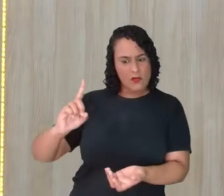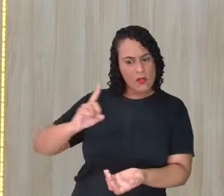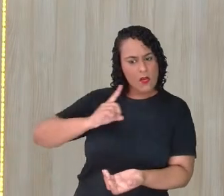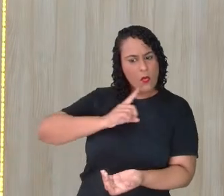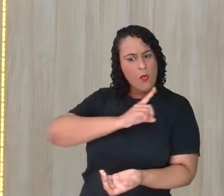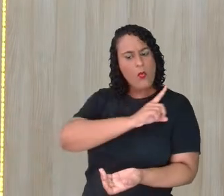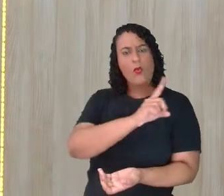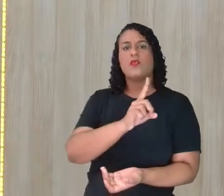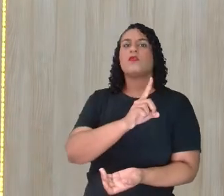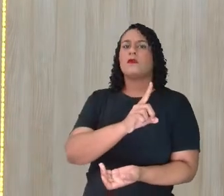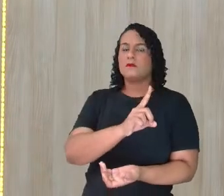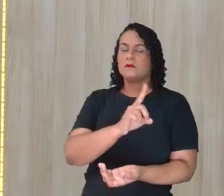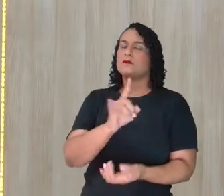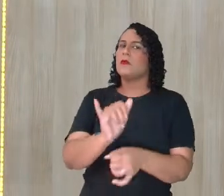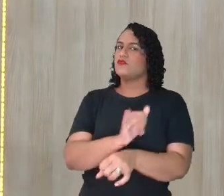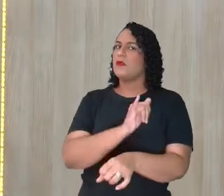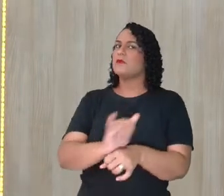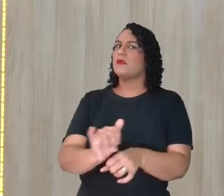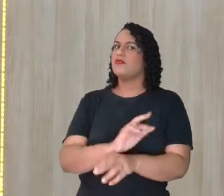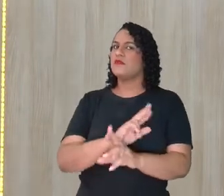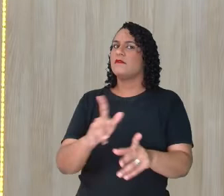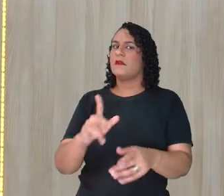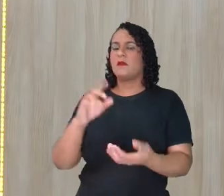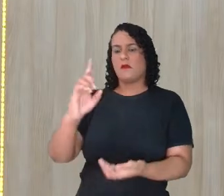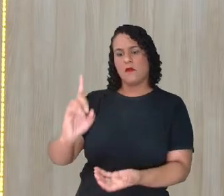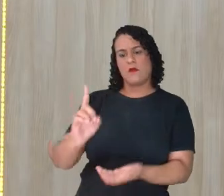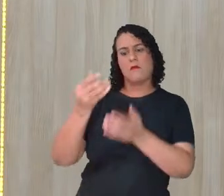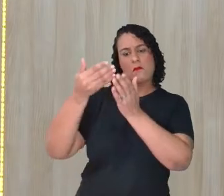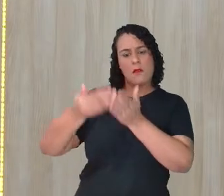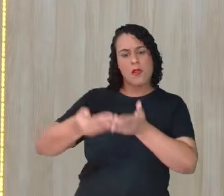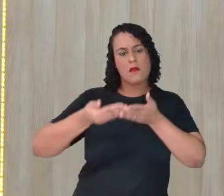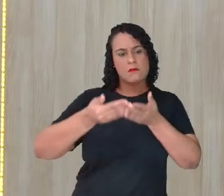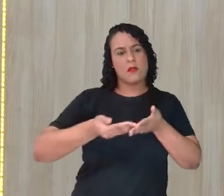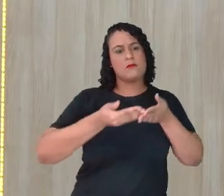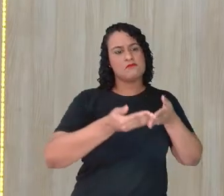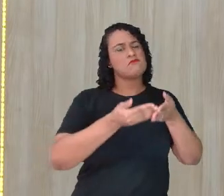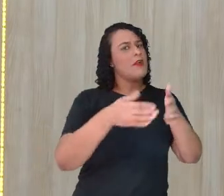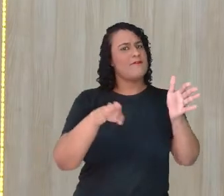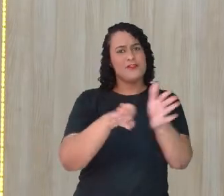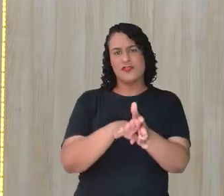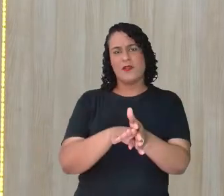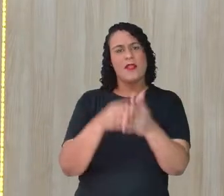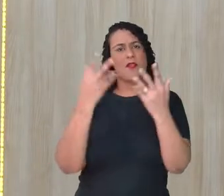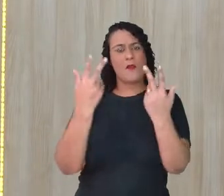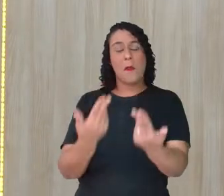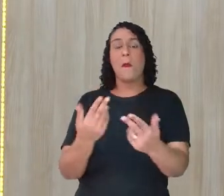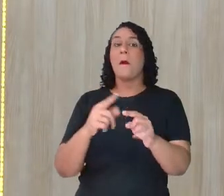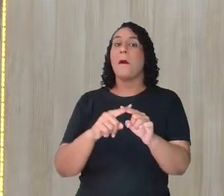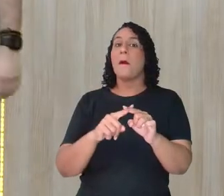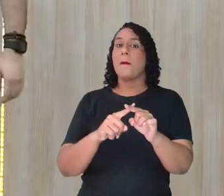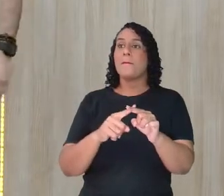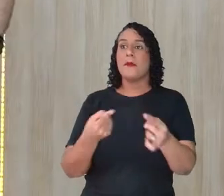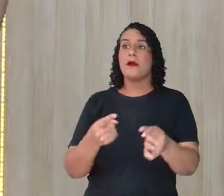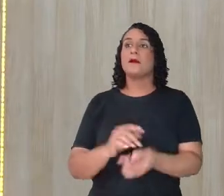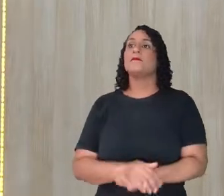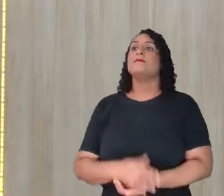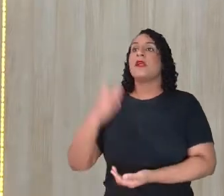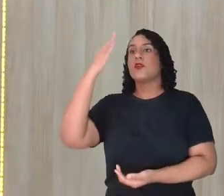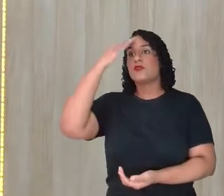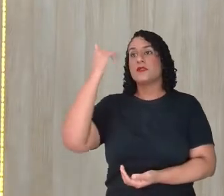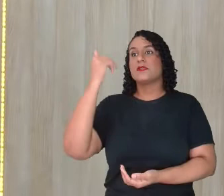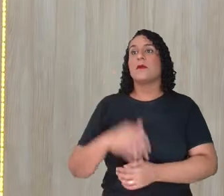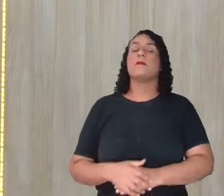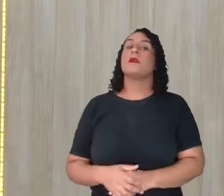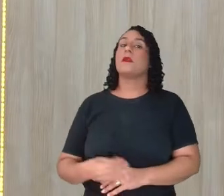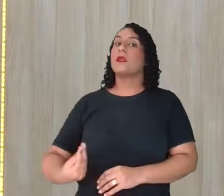arrudeia. A gente vai arrodear o globo navegando, vai chegar lá. Só que, nesse sentido, ele não contava com a